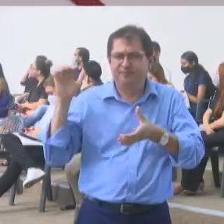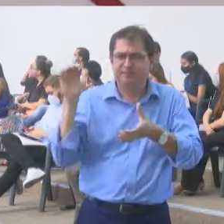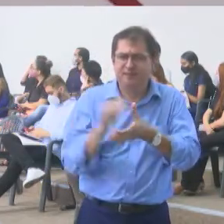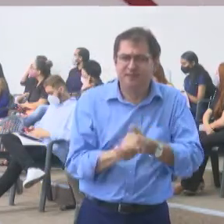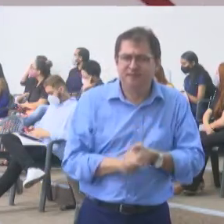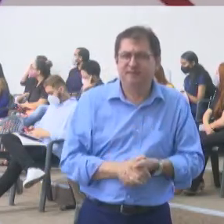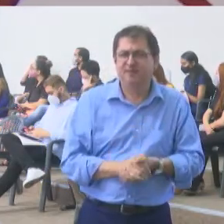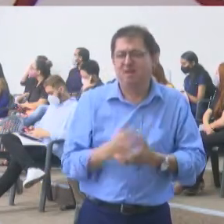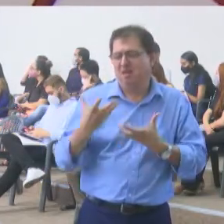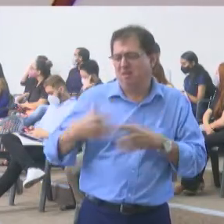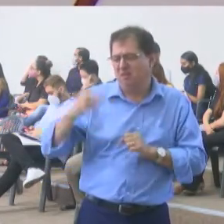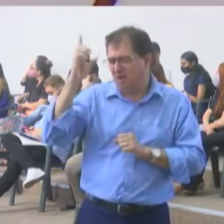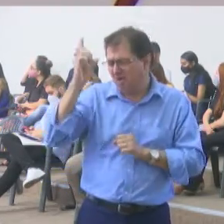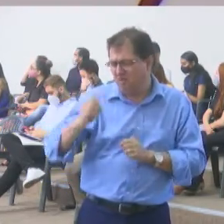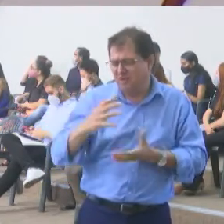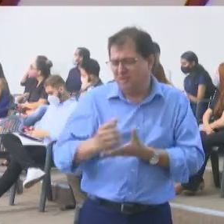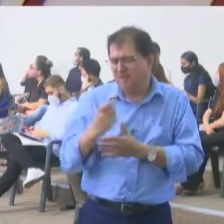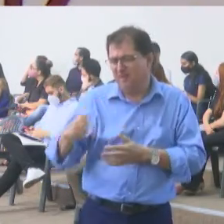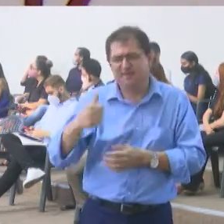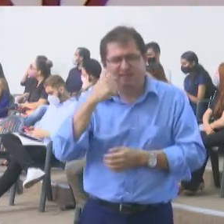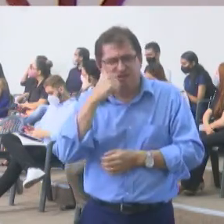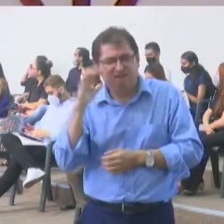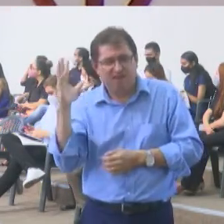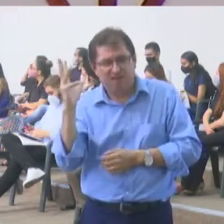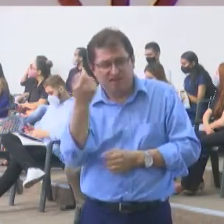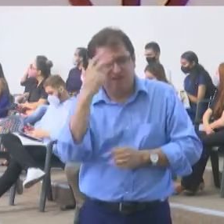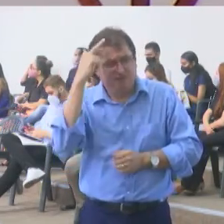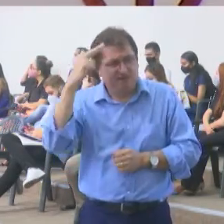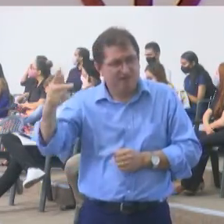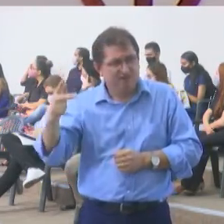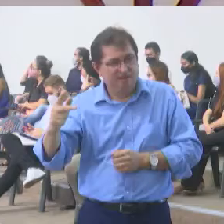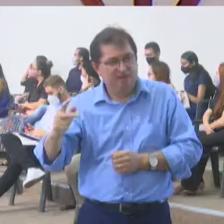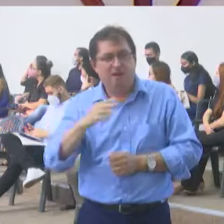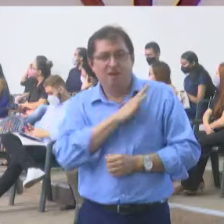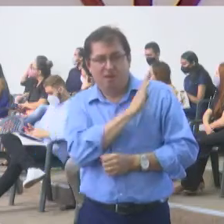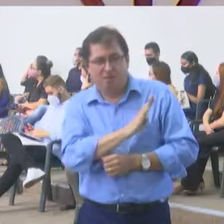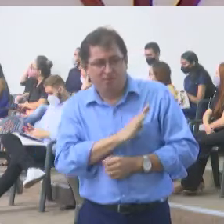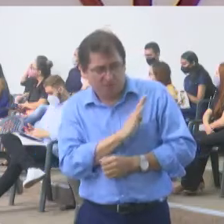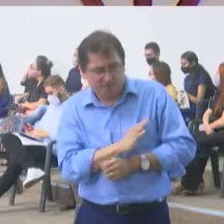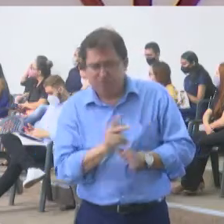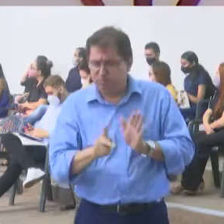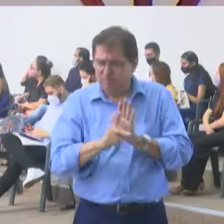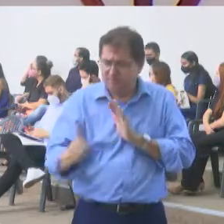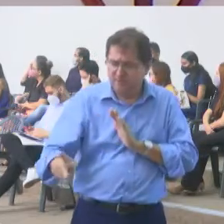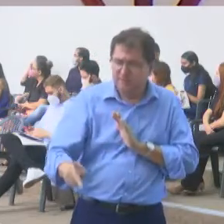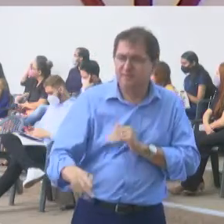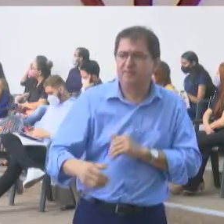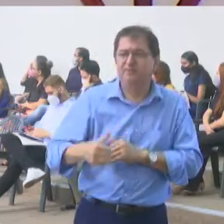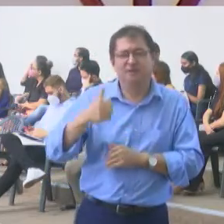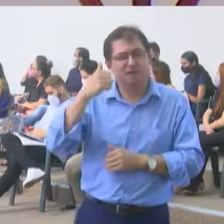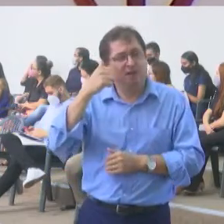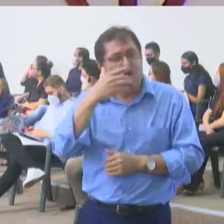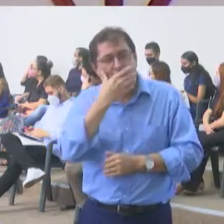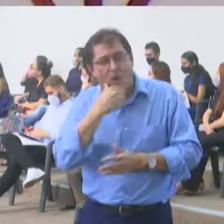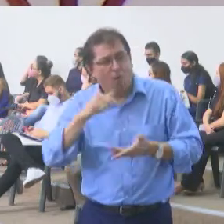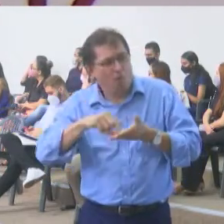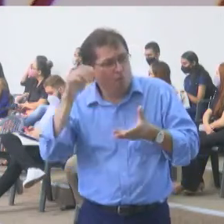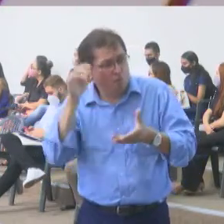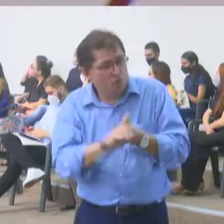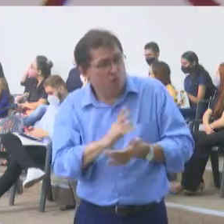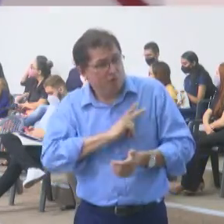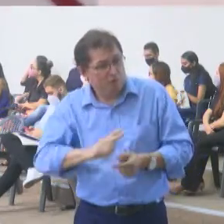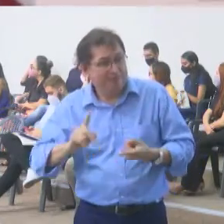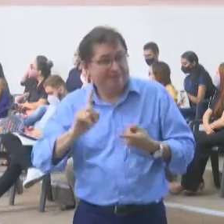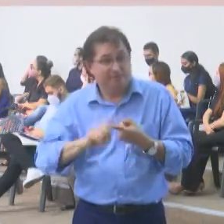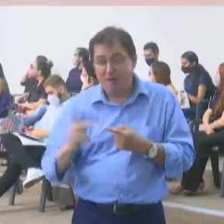mão do direito de primogenitura, está resolvida a história. Boaz pertence a Noemi, Boaz é esposo de Ruth, Ruth agora é esposa de